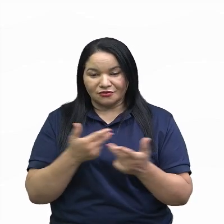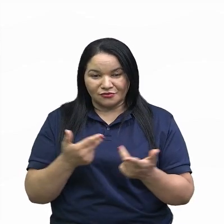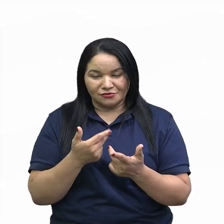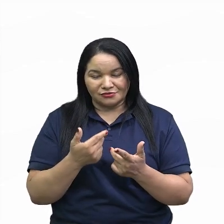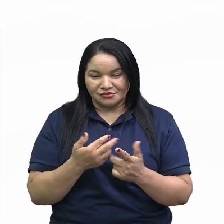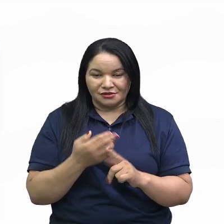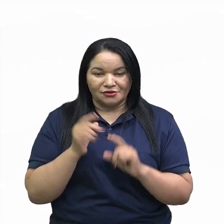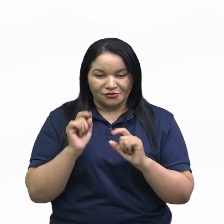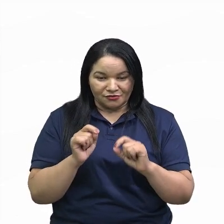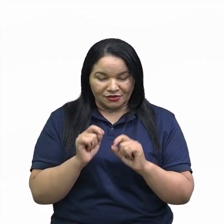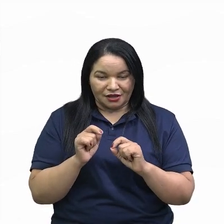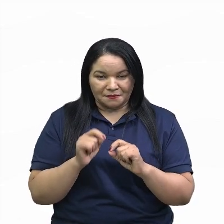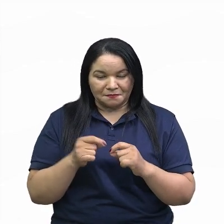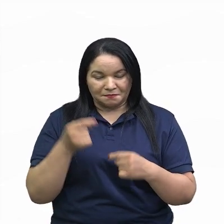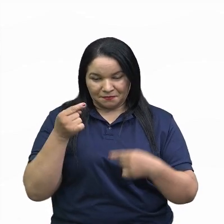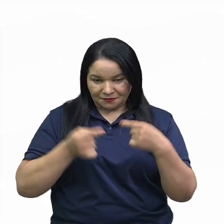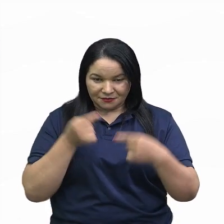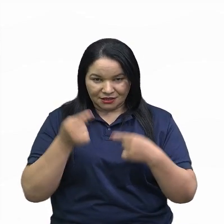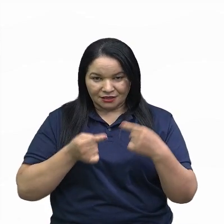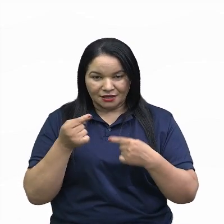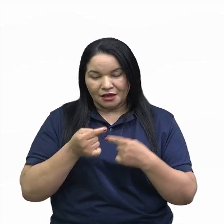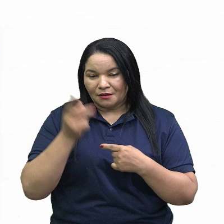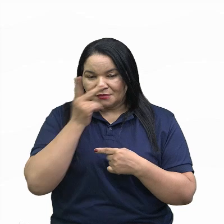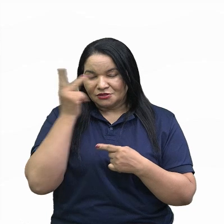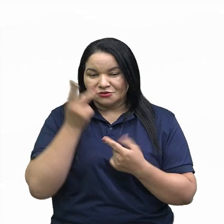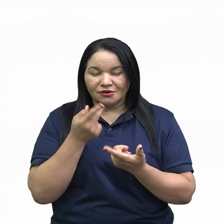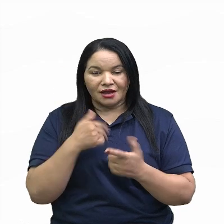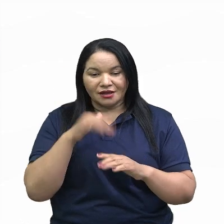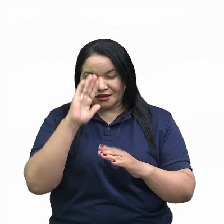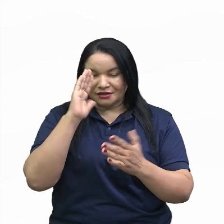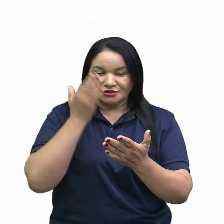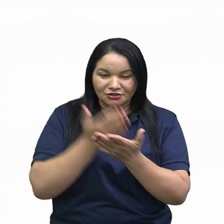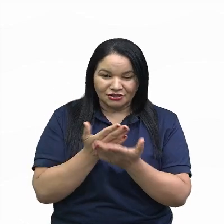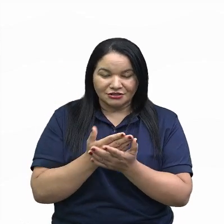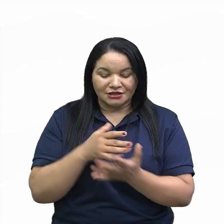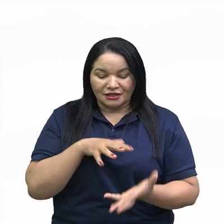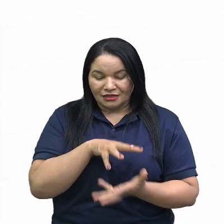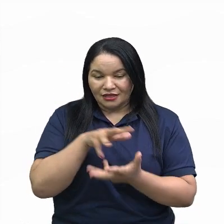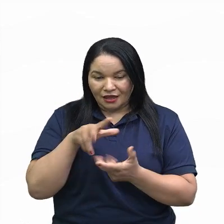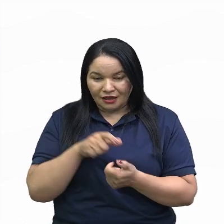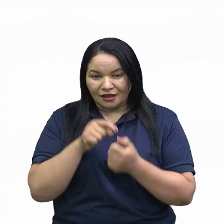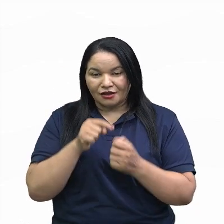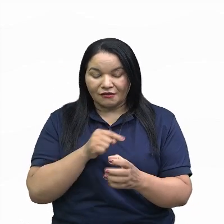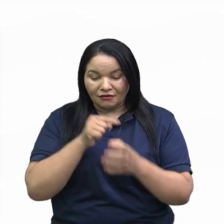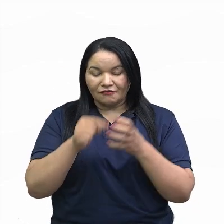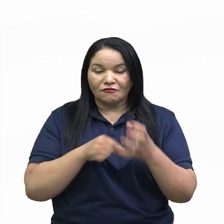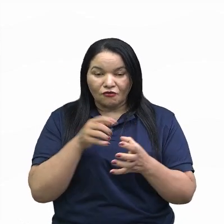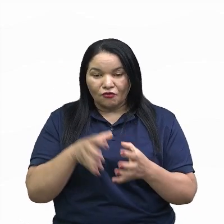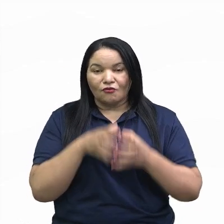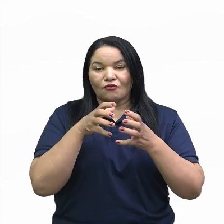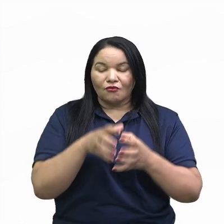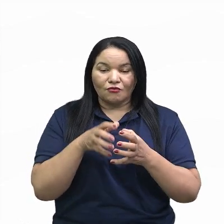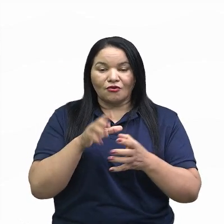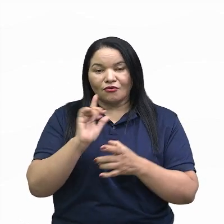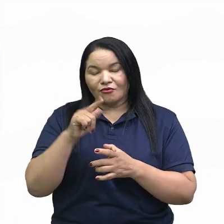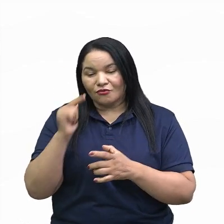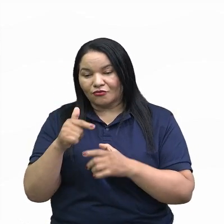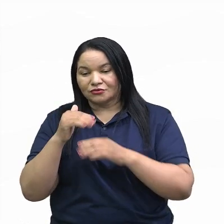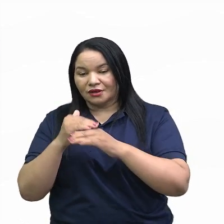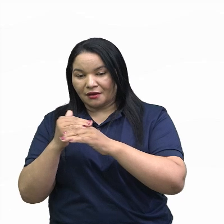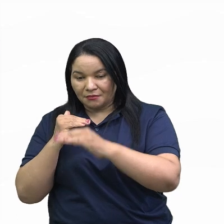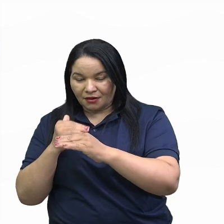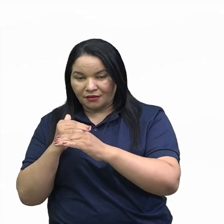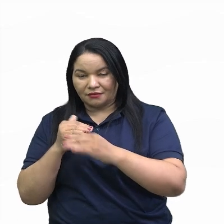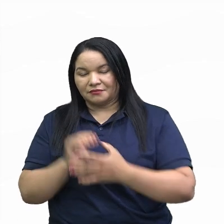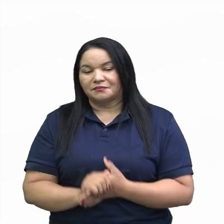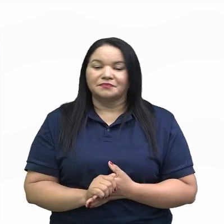exatamente entre essa disputa, entre as pessoas que acreditam que a Terra é plana e que a Terra é esférica, geóide, redonda, certo?